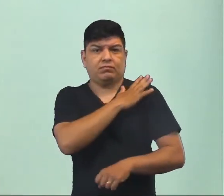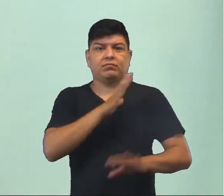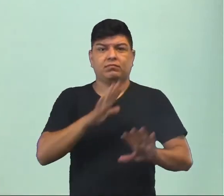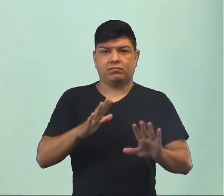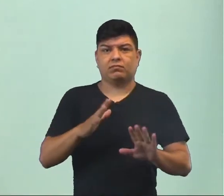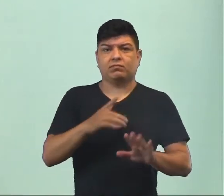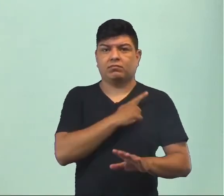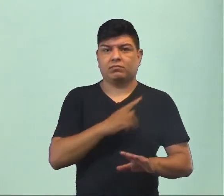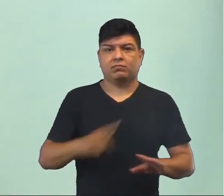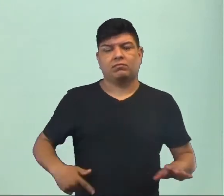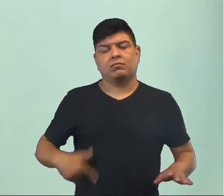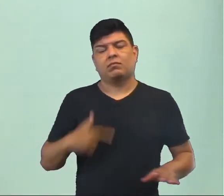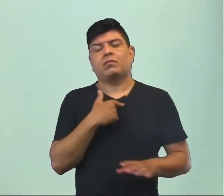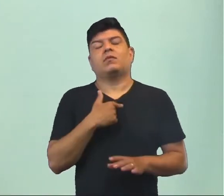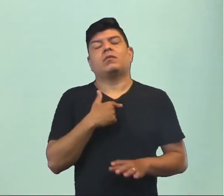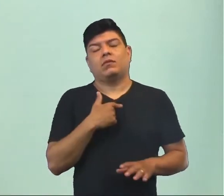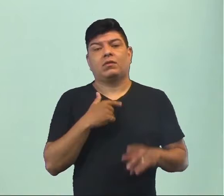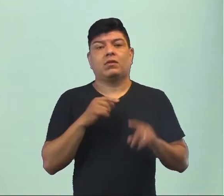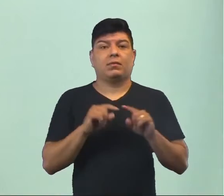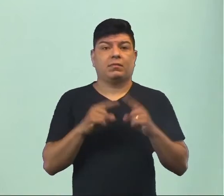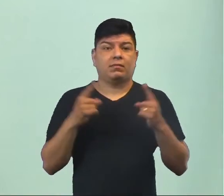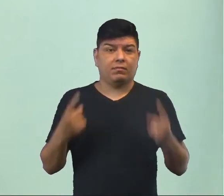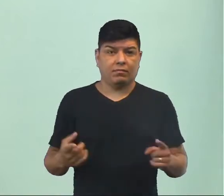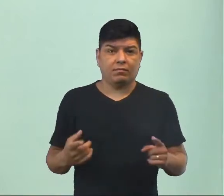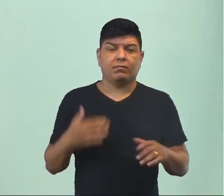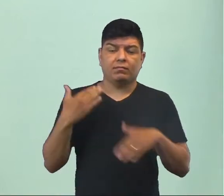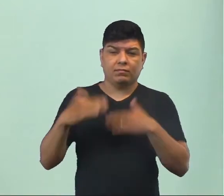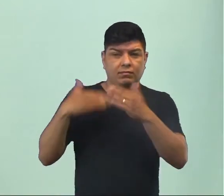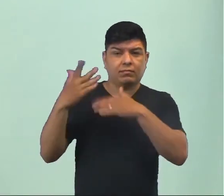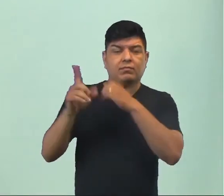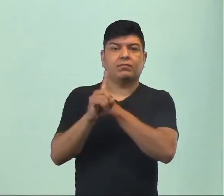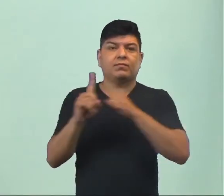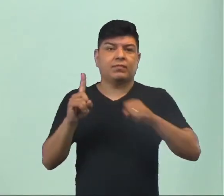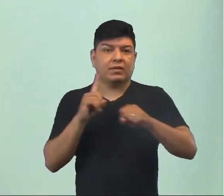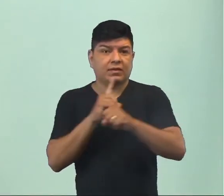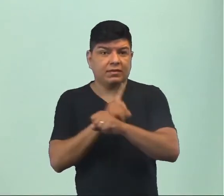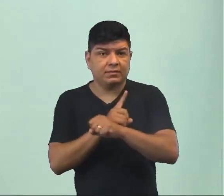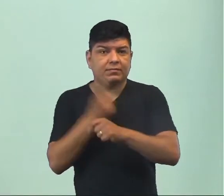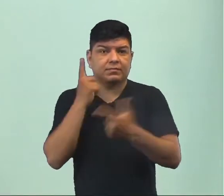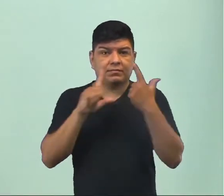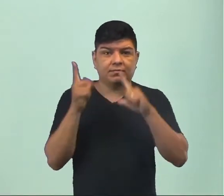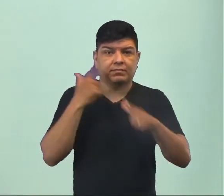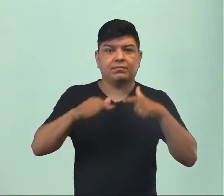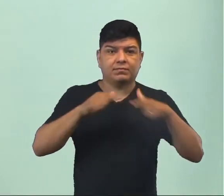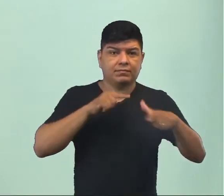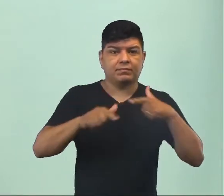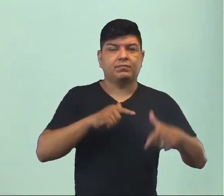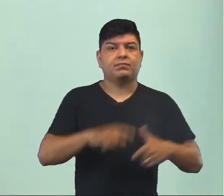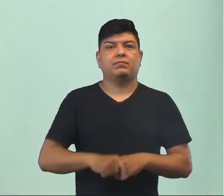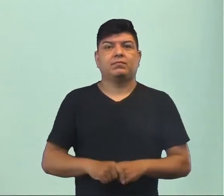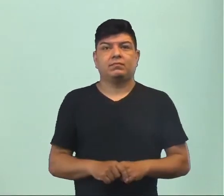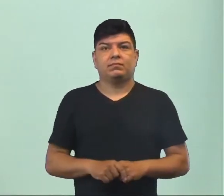governo de Vargas, apesar dos grandes avanços sociais, né, e das grandes conquistas trabalhistas.